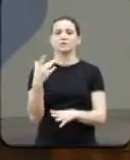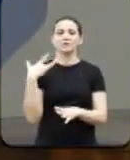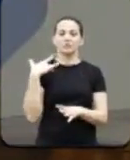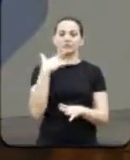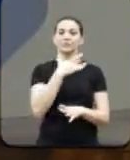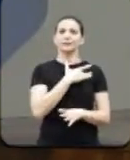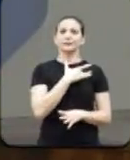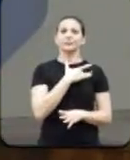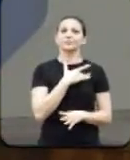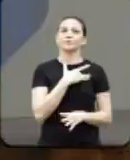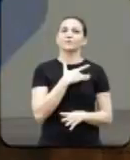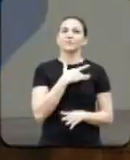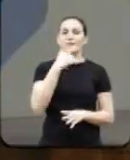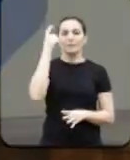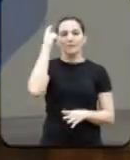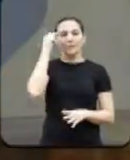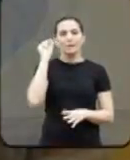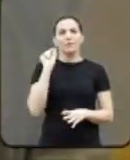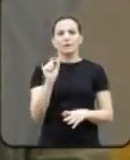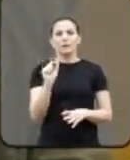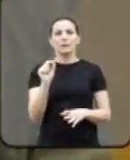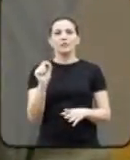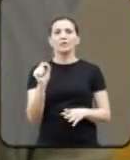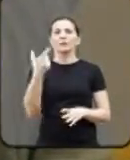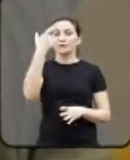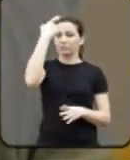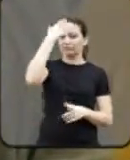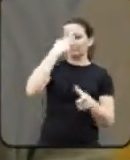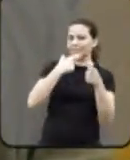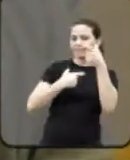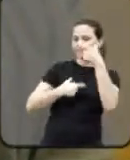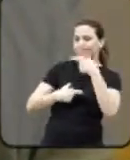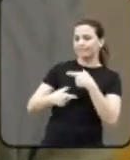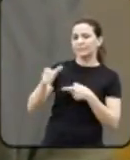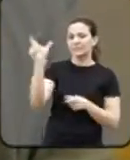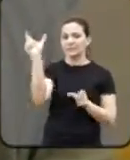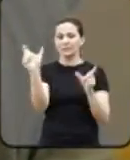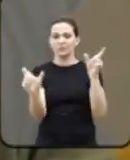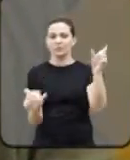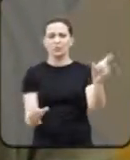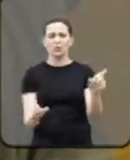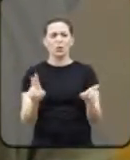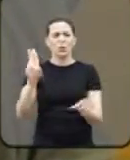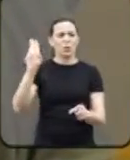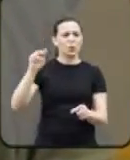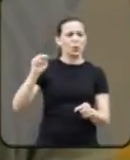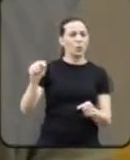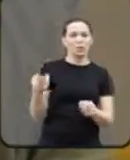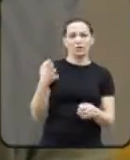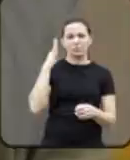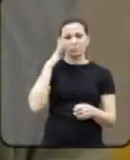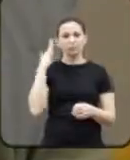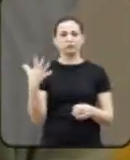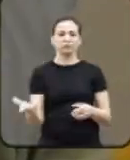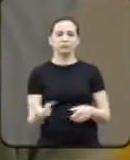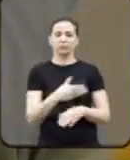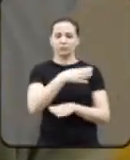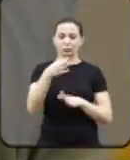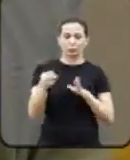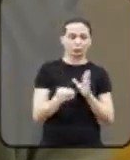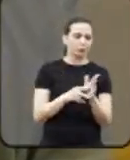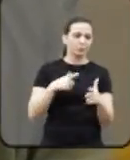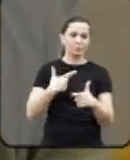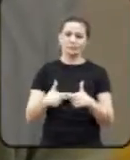dos problemas da saúde, vereador? Eu acho que sempre, a humanidade acho que nunca vai resolver os problemas dela,